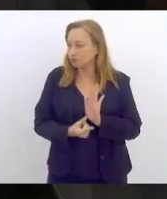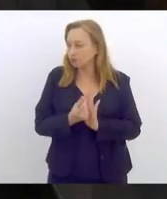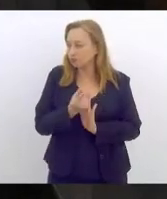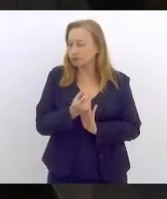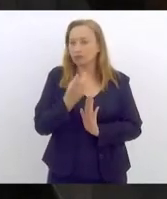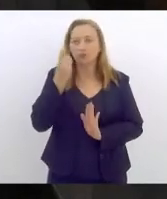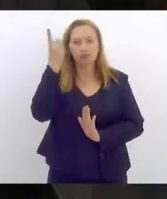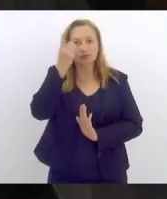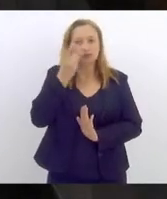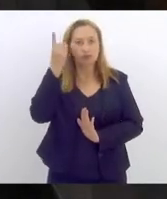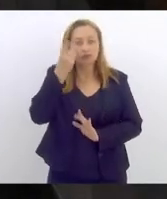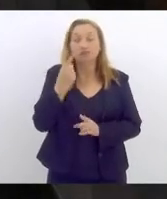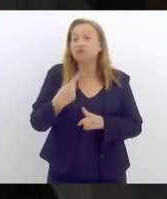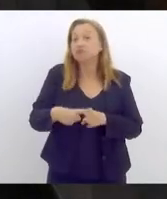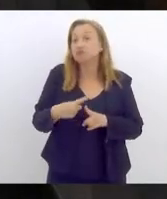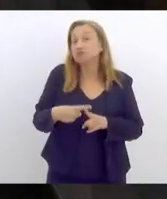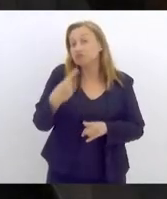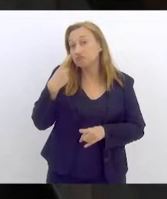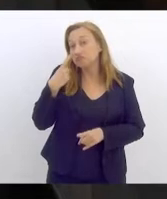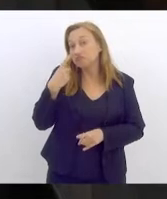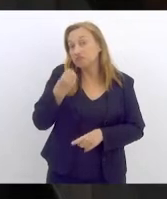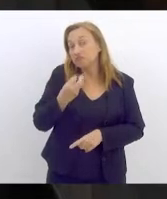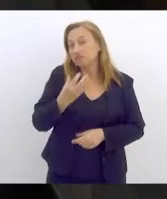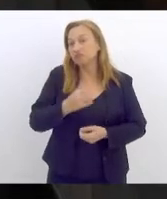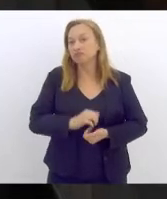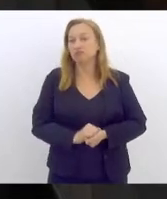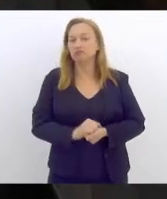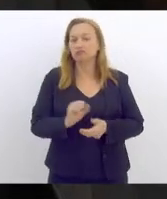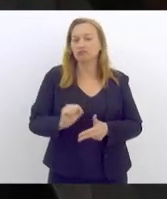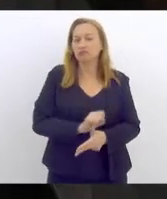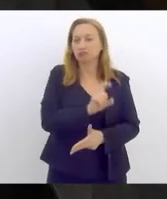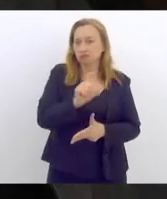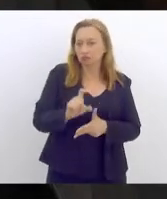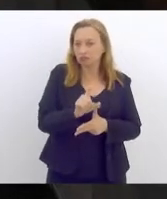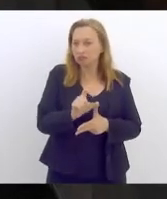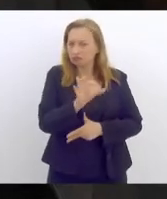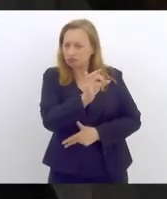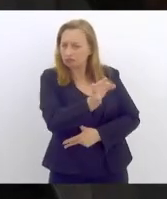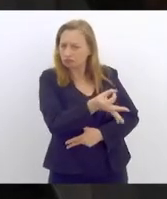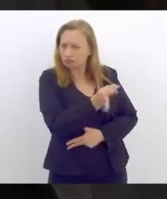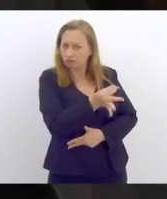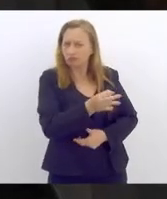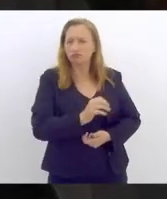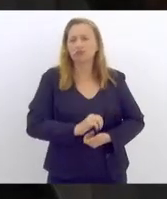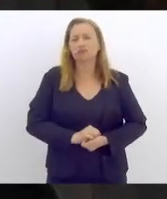Valdete porque veja só o poder executivo corretamente